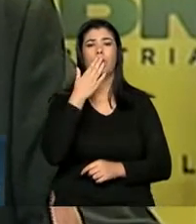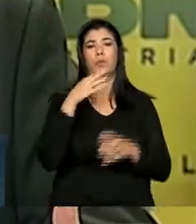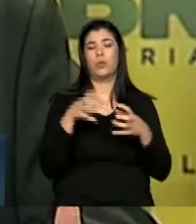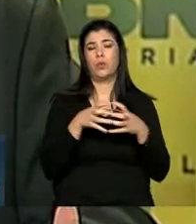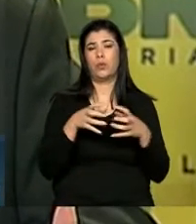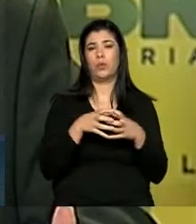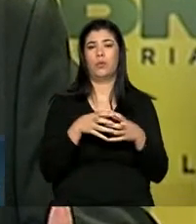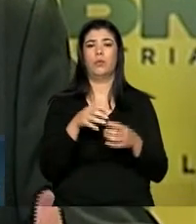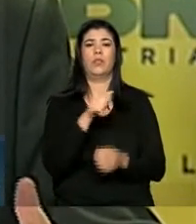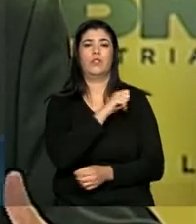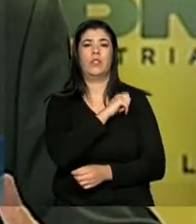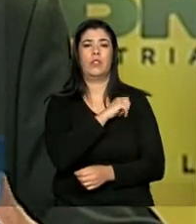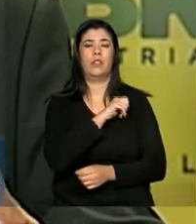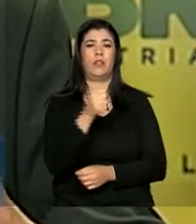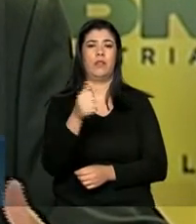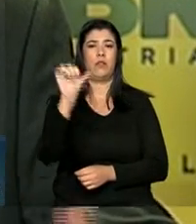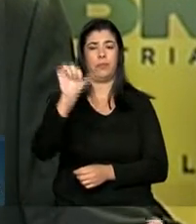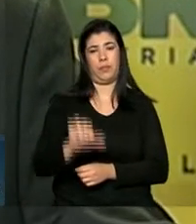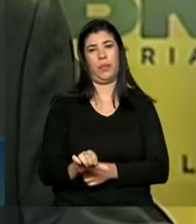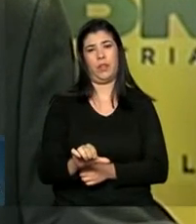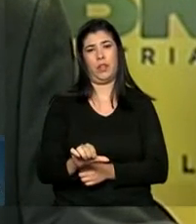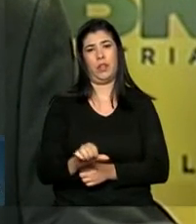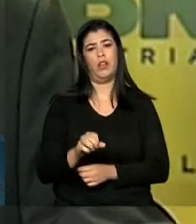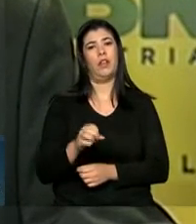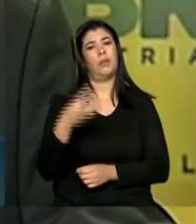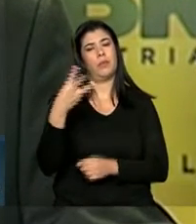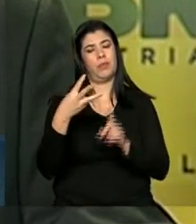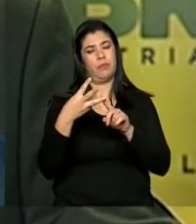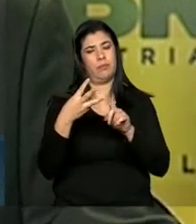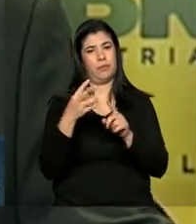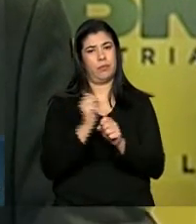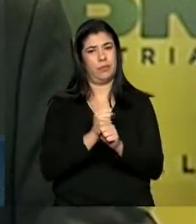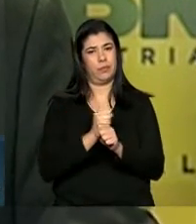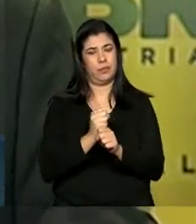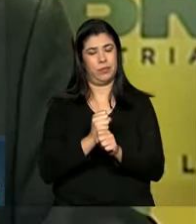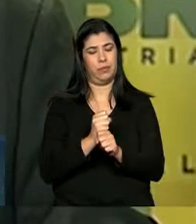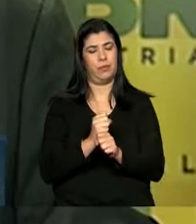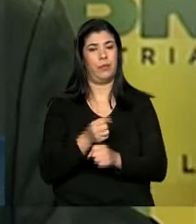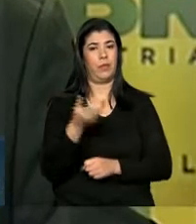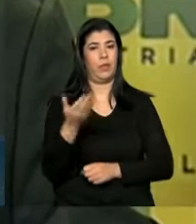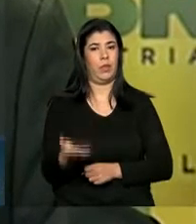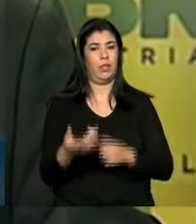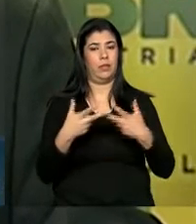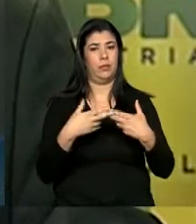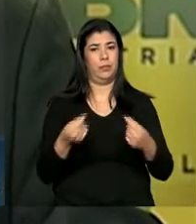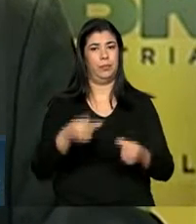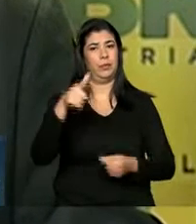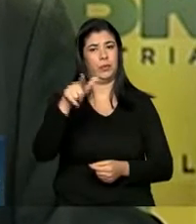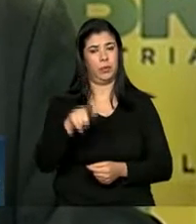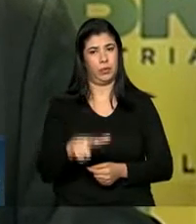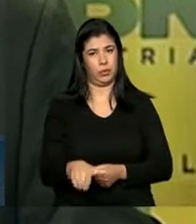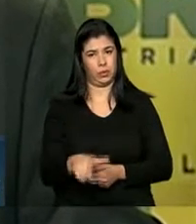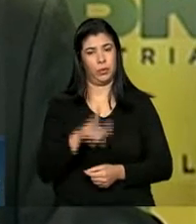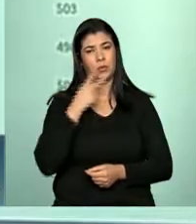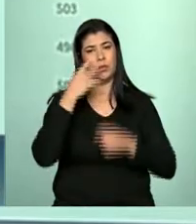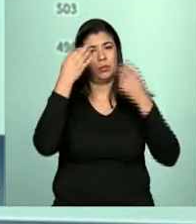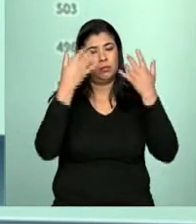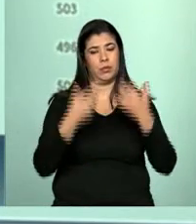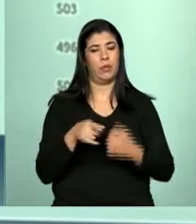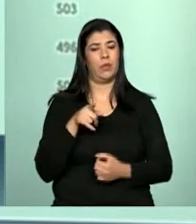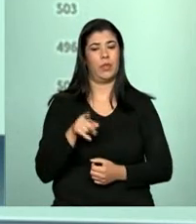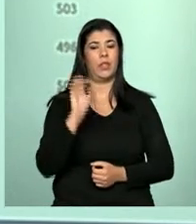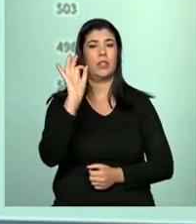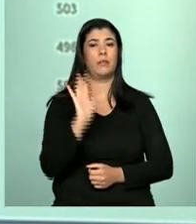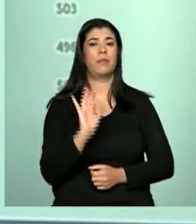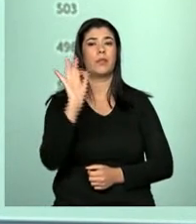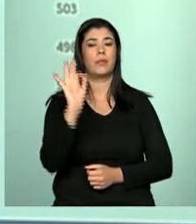tem desempenho pior, para o 3º ano. Então, esse indicador, de novo insisto, esse indicador ele é